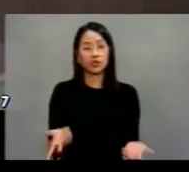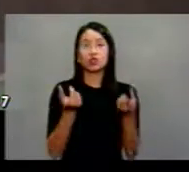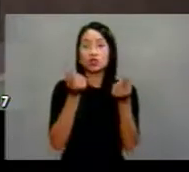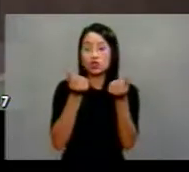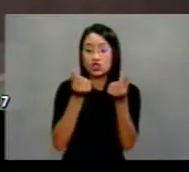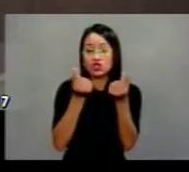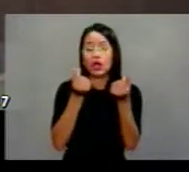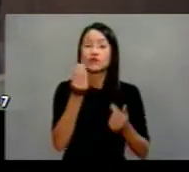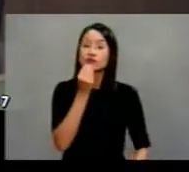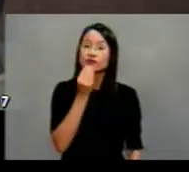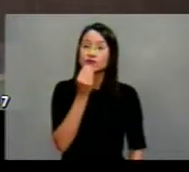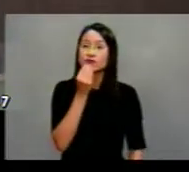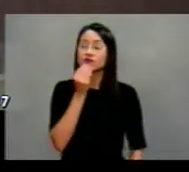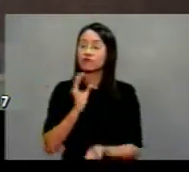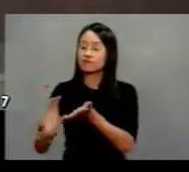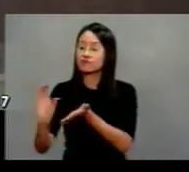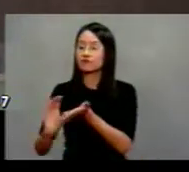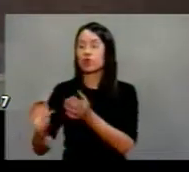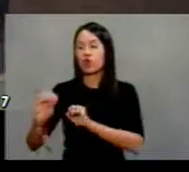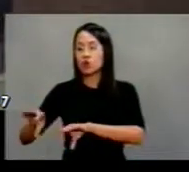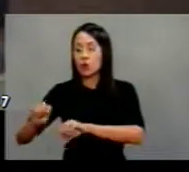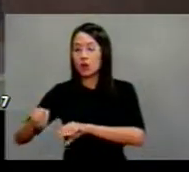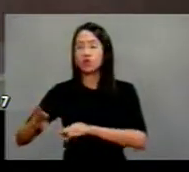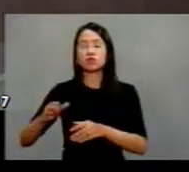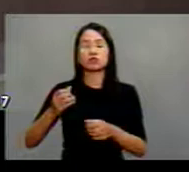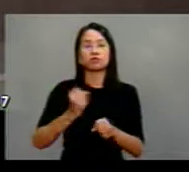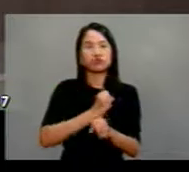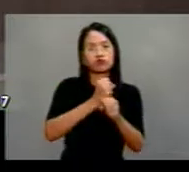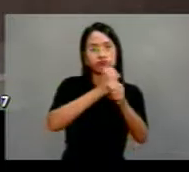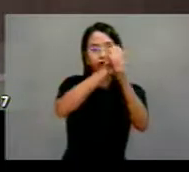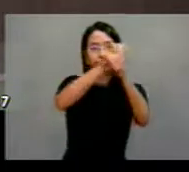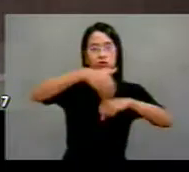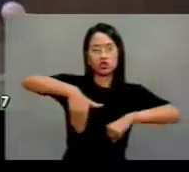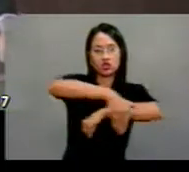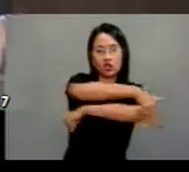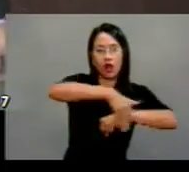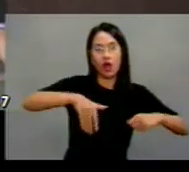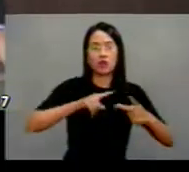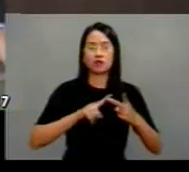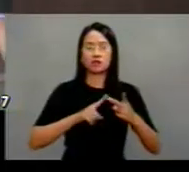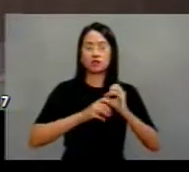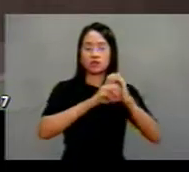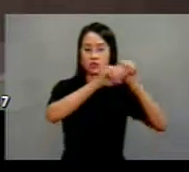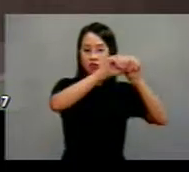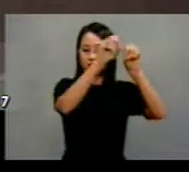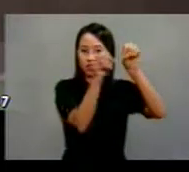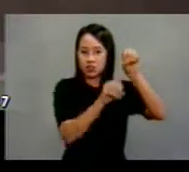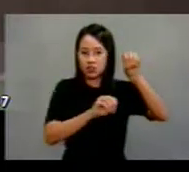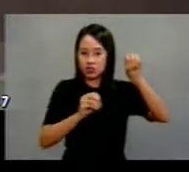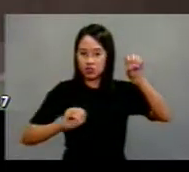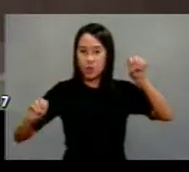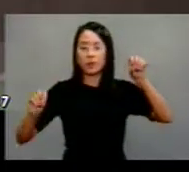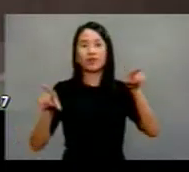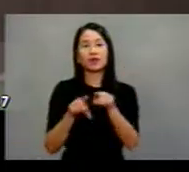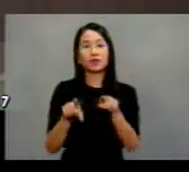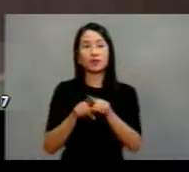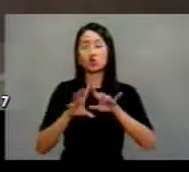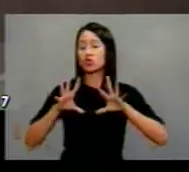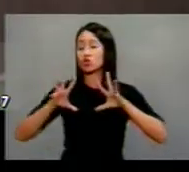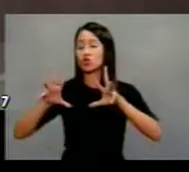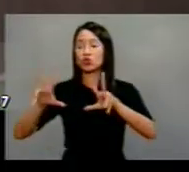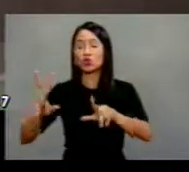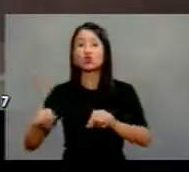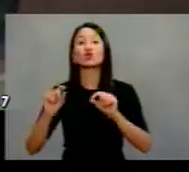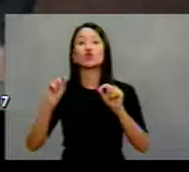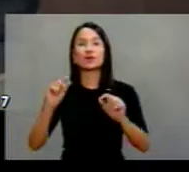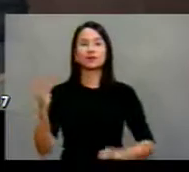para educação, construir estrada, melhorar o saneamento, melhorar a atividade produtiva, isso vai para o mercado financeiro. É